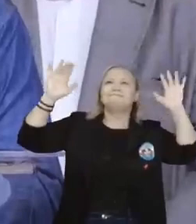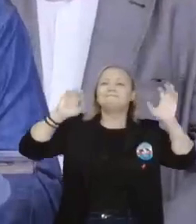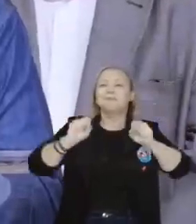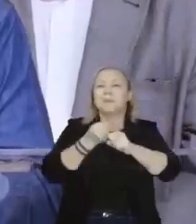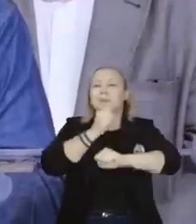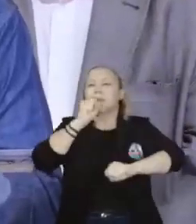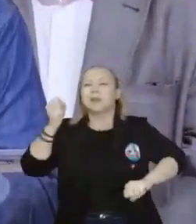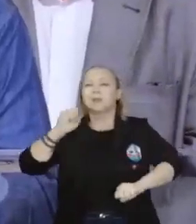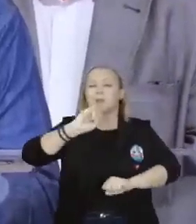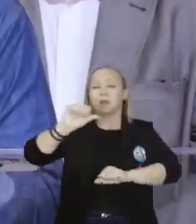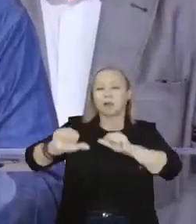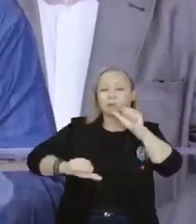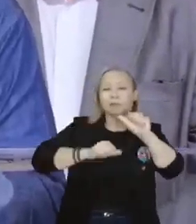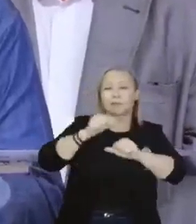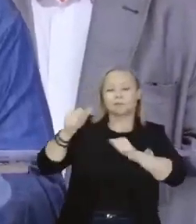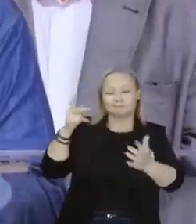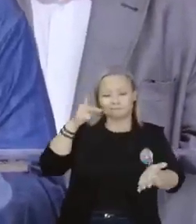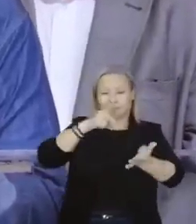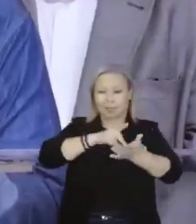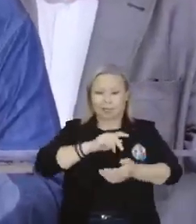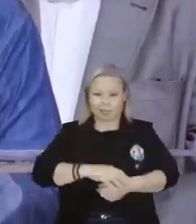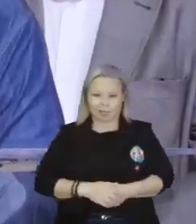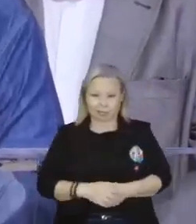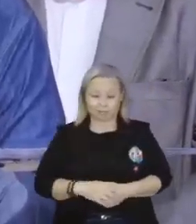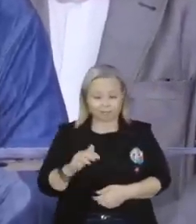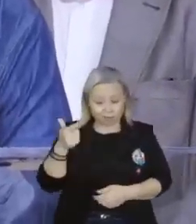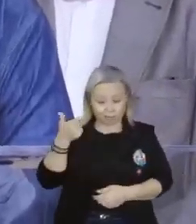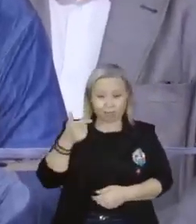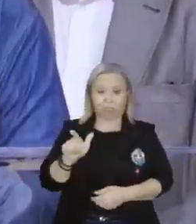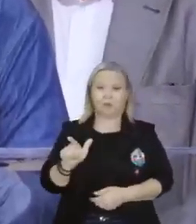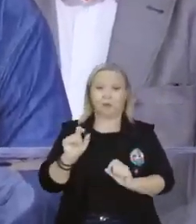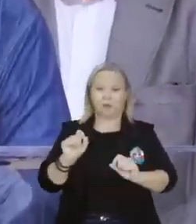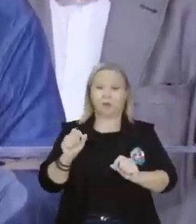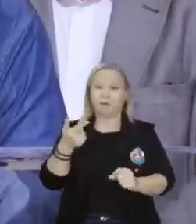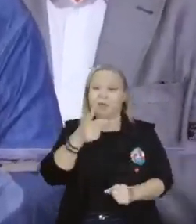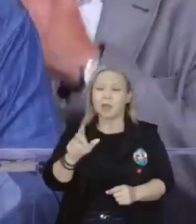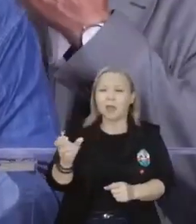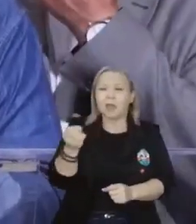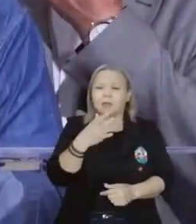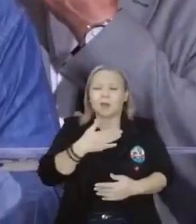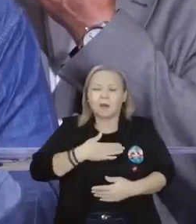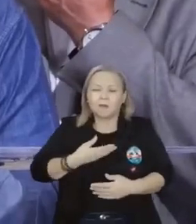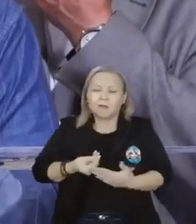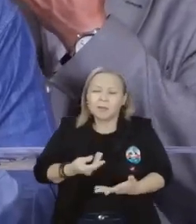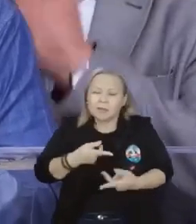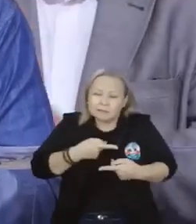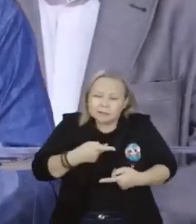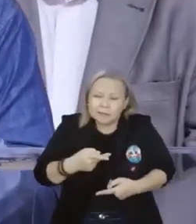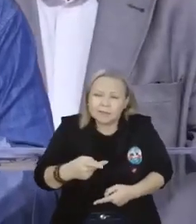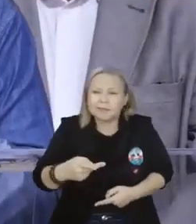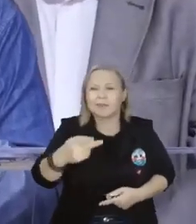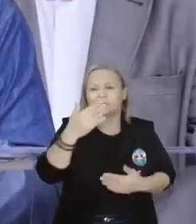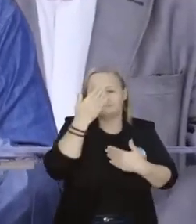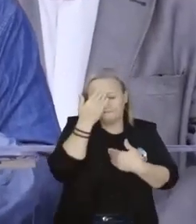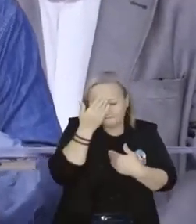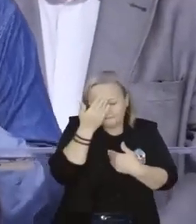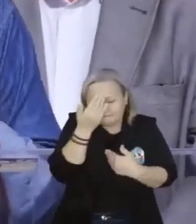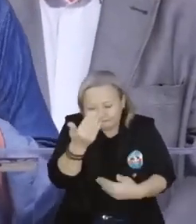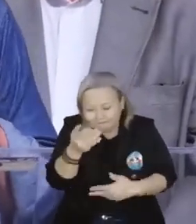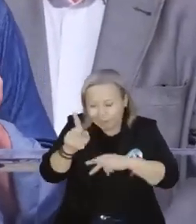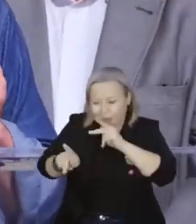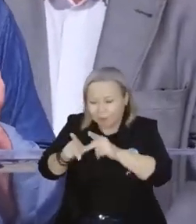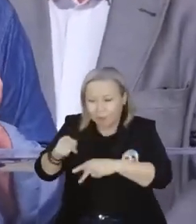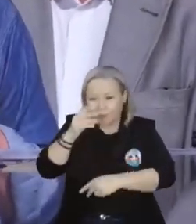realidade. Mais uma vez, renovo minha eterna gratidão ao povo brasileiro. Quero agradecer